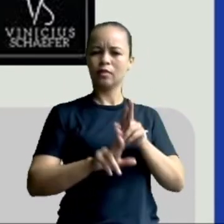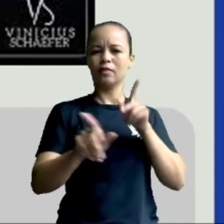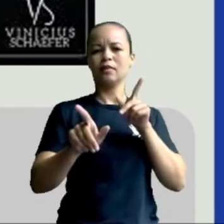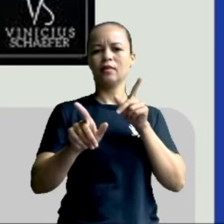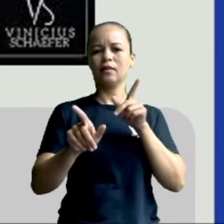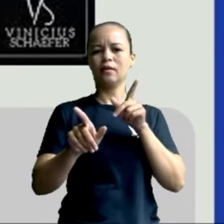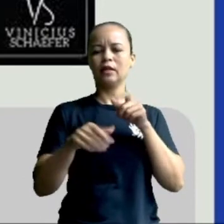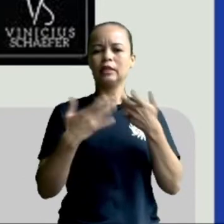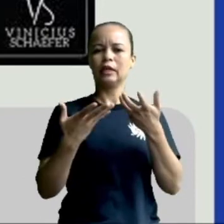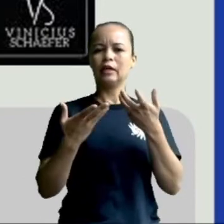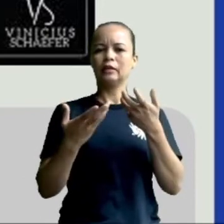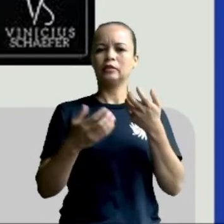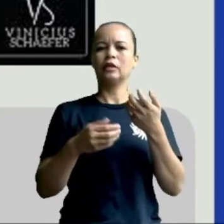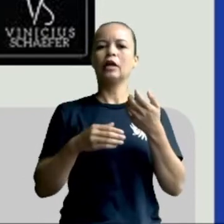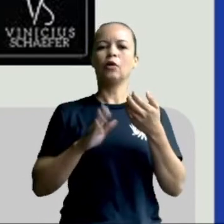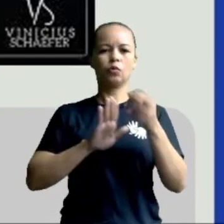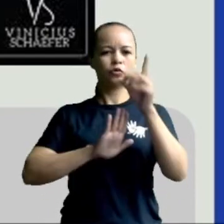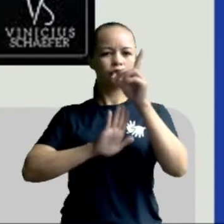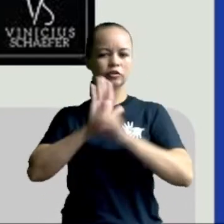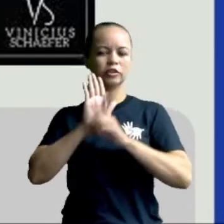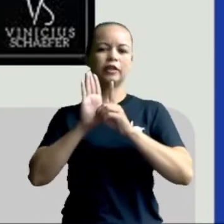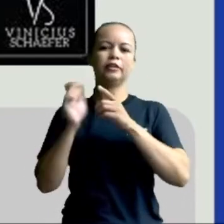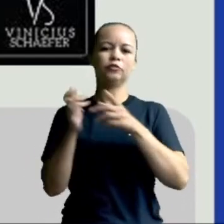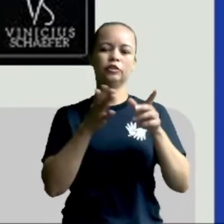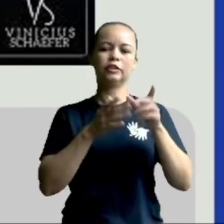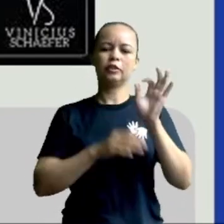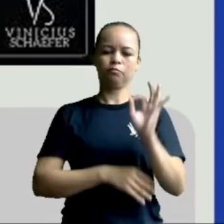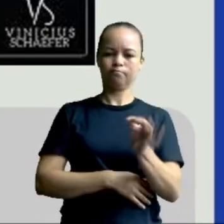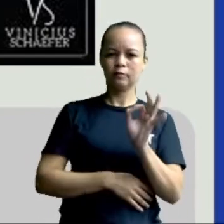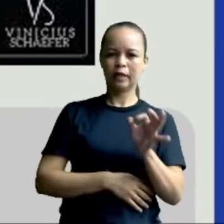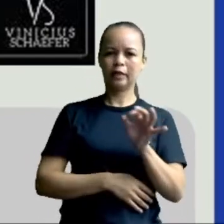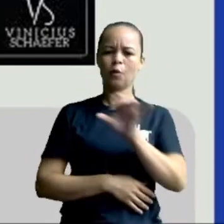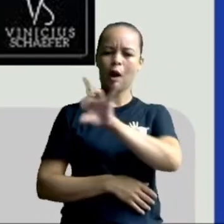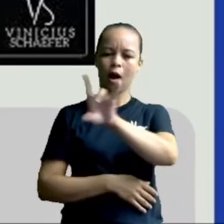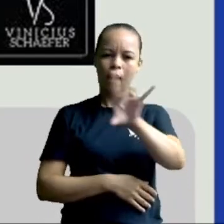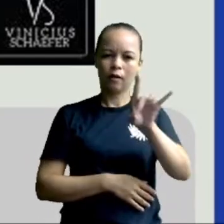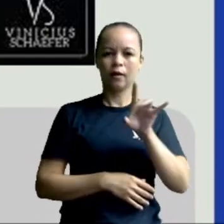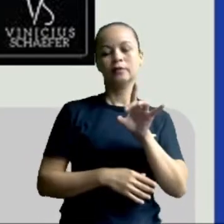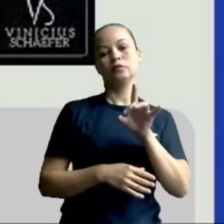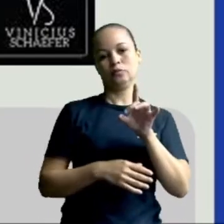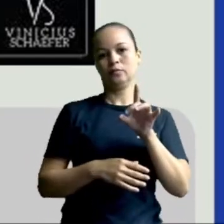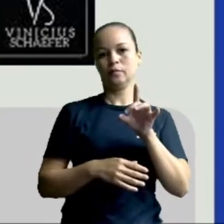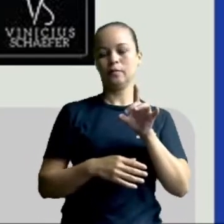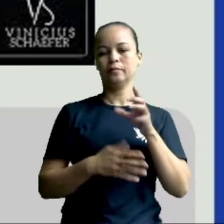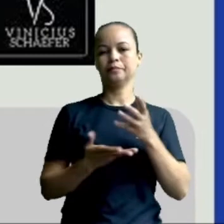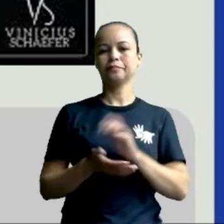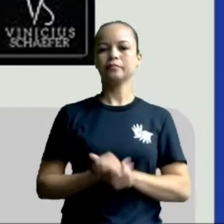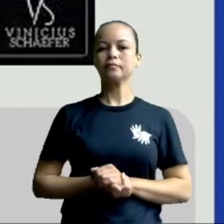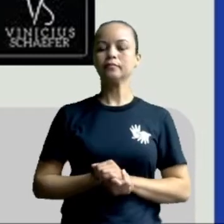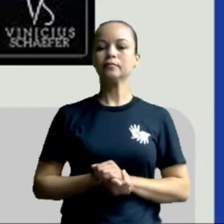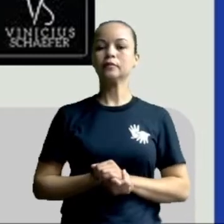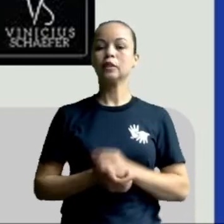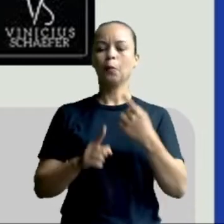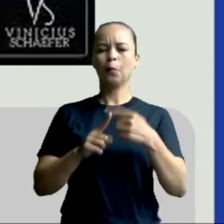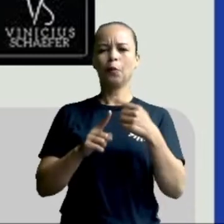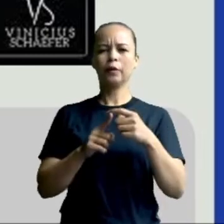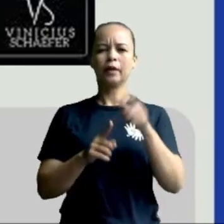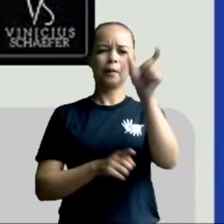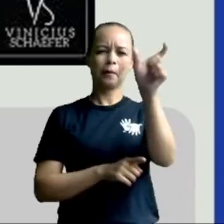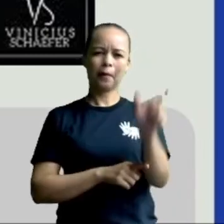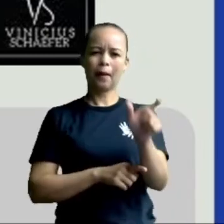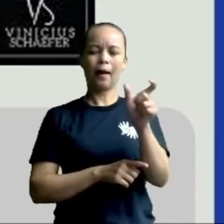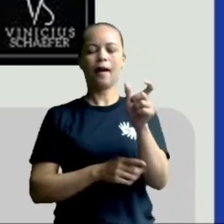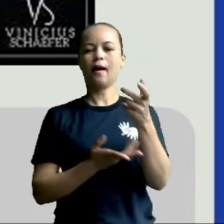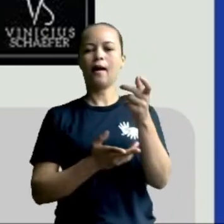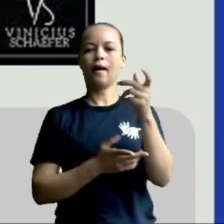ou seja, garantidor os direitos que são certos para eles, que é um direito para todos. Porque, gente, a palavra